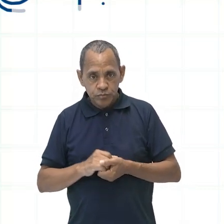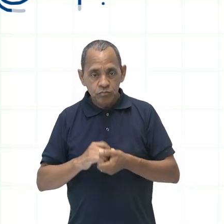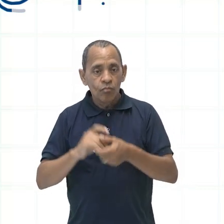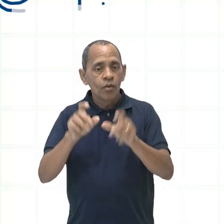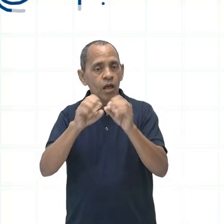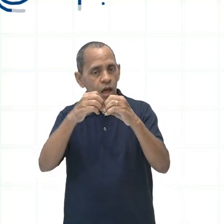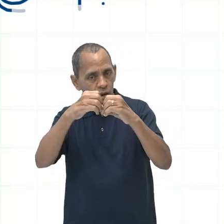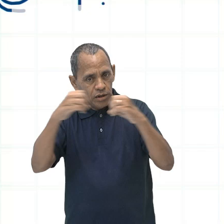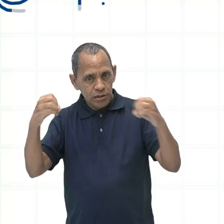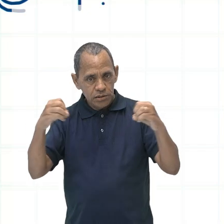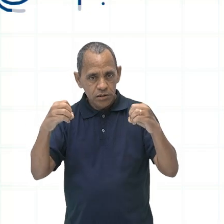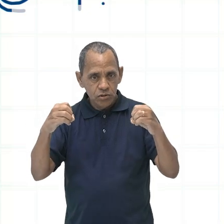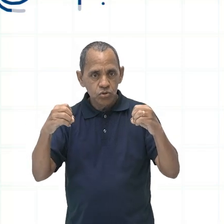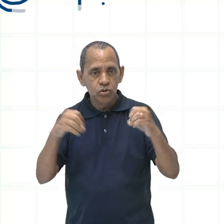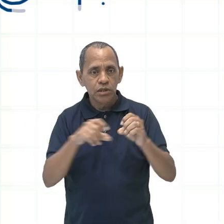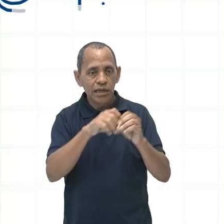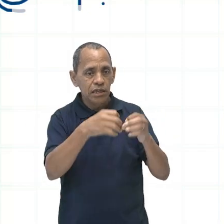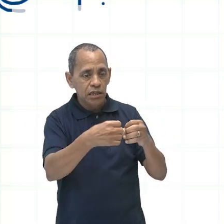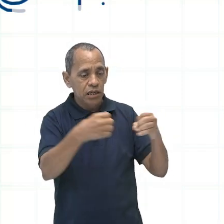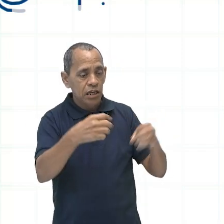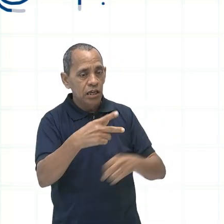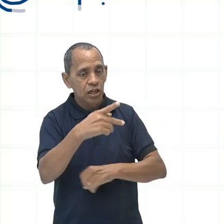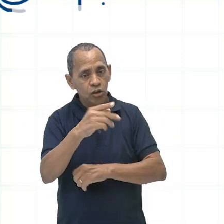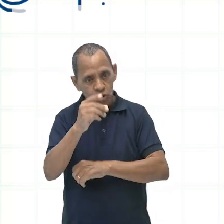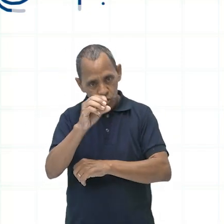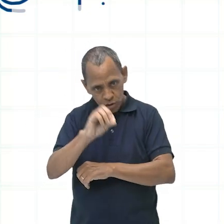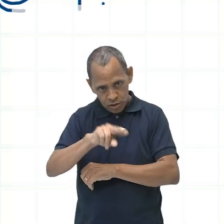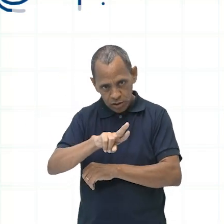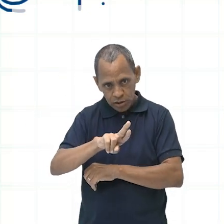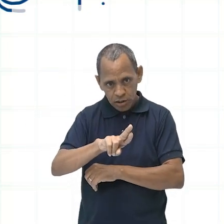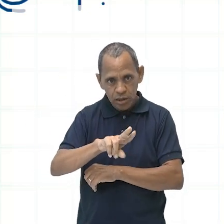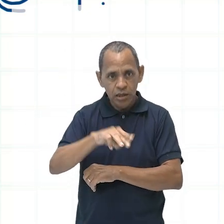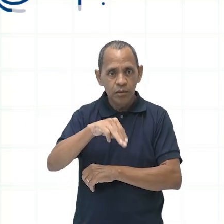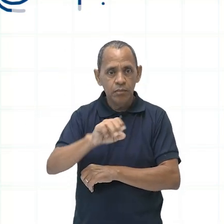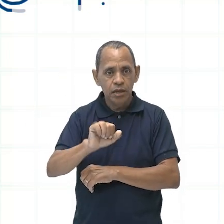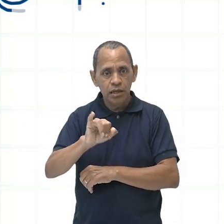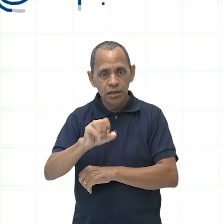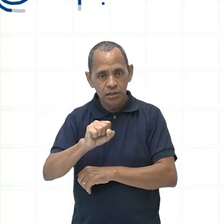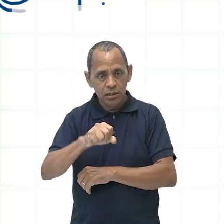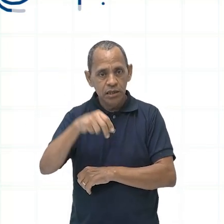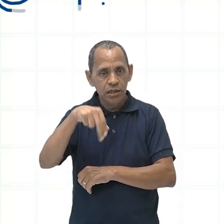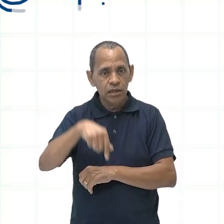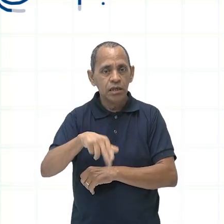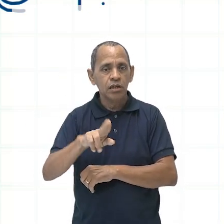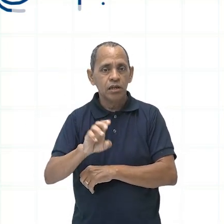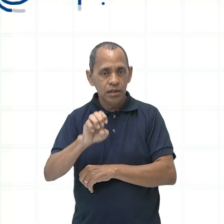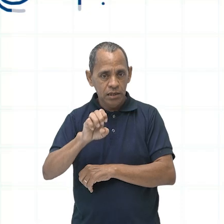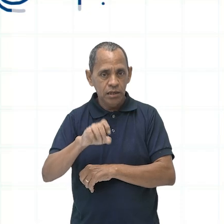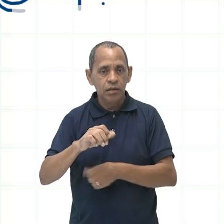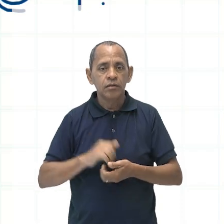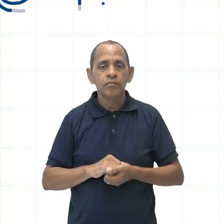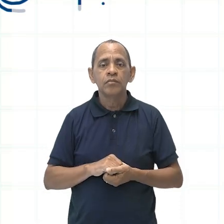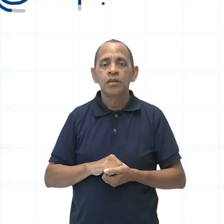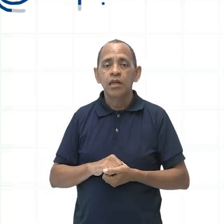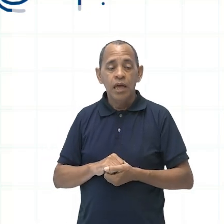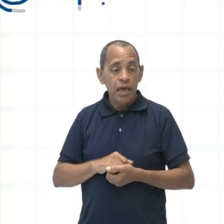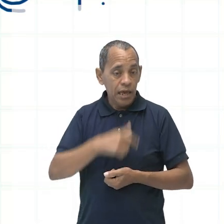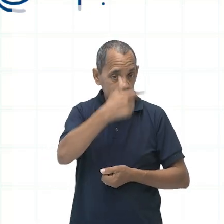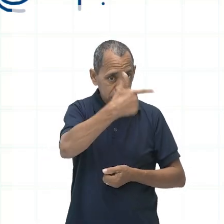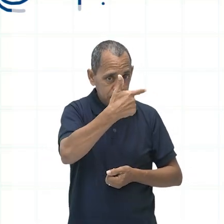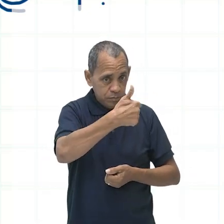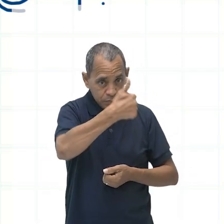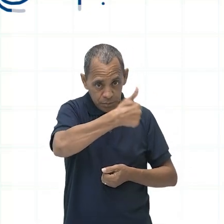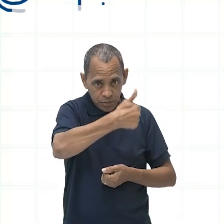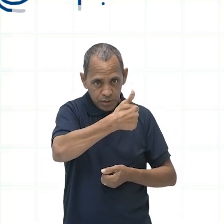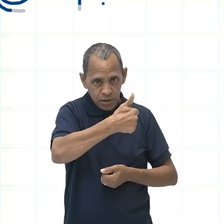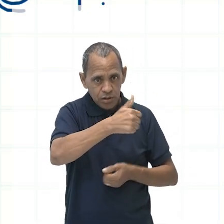oração subordinada adverbial. E nota o seguinte, a minha oração principal diz: precisará fazer a